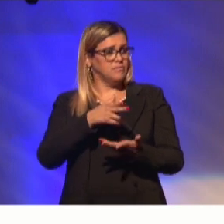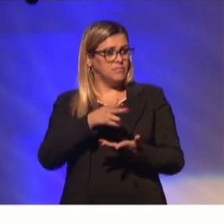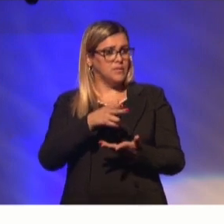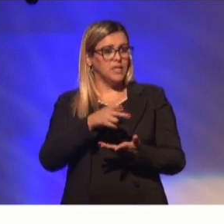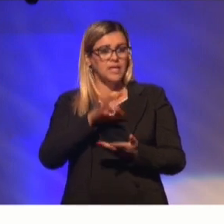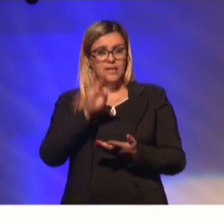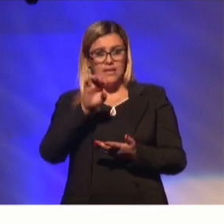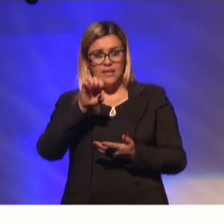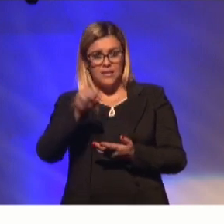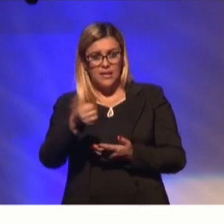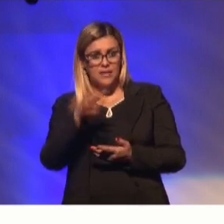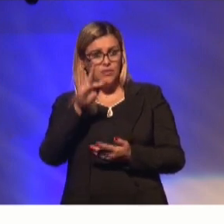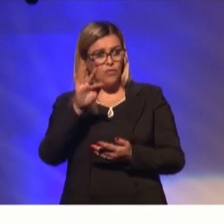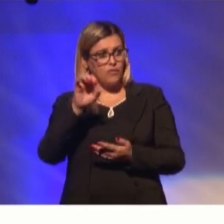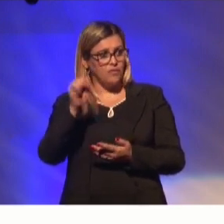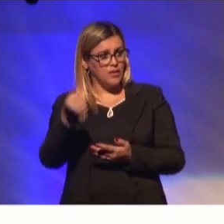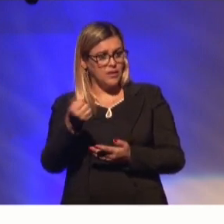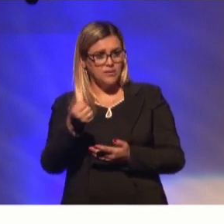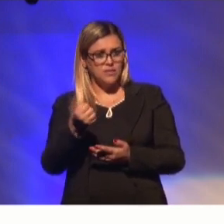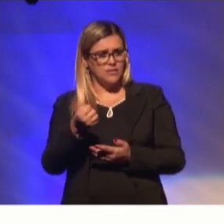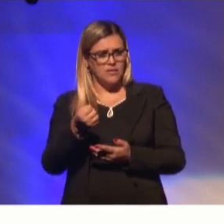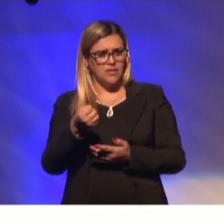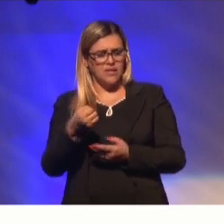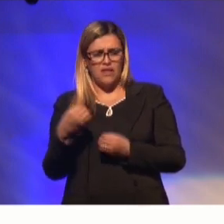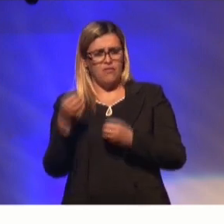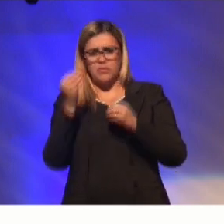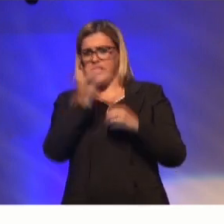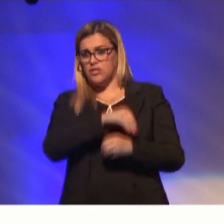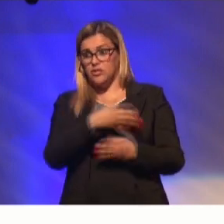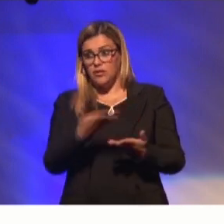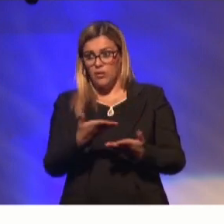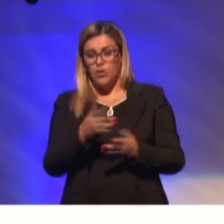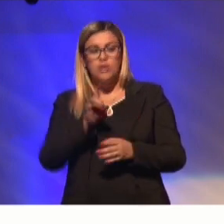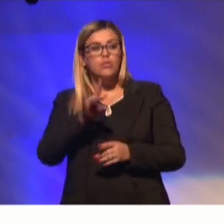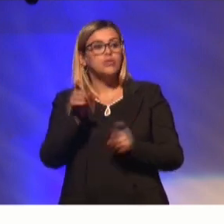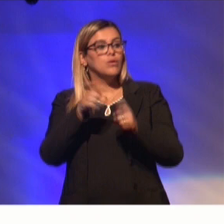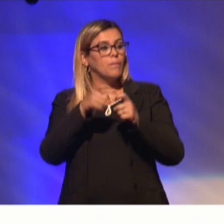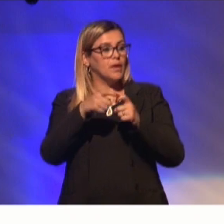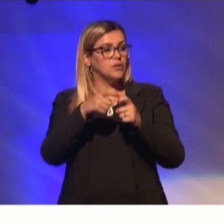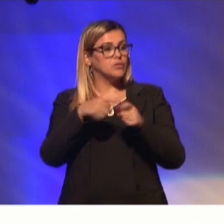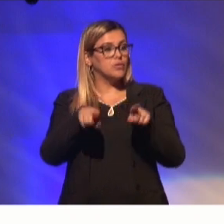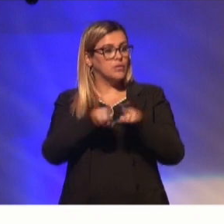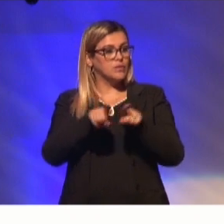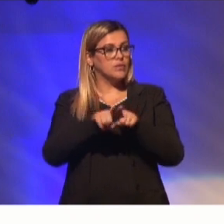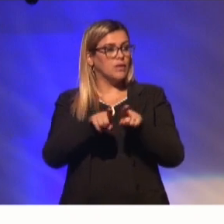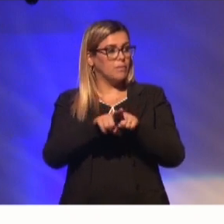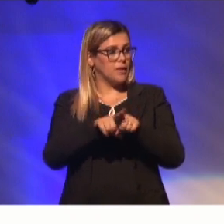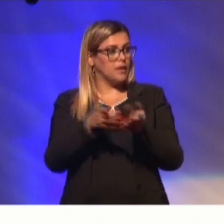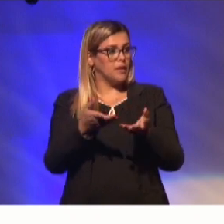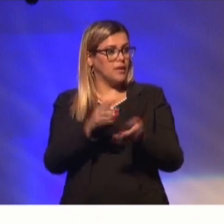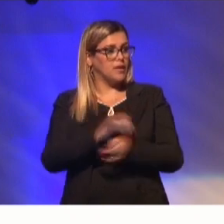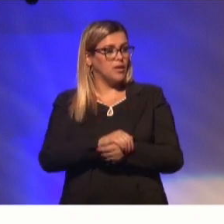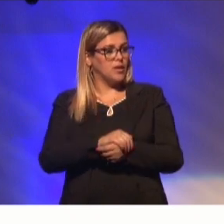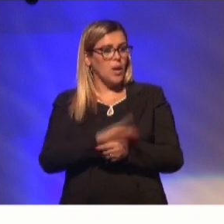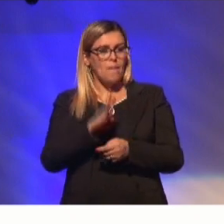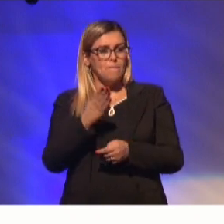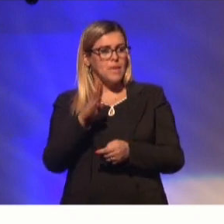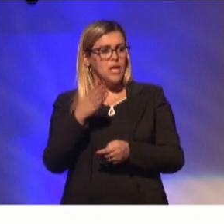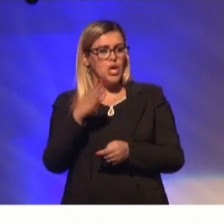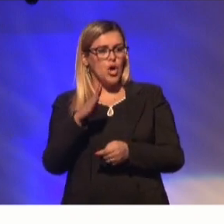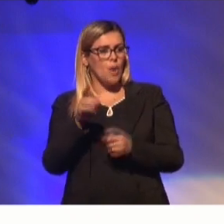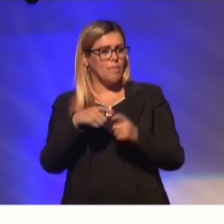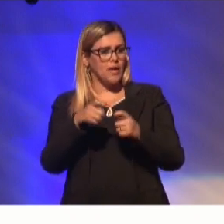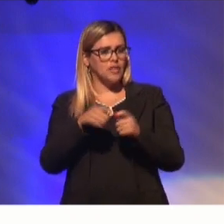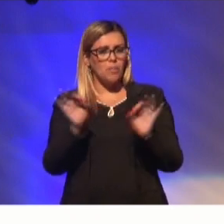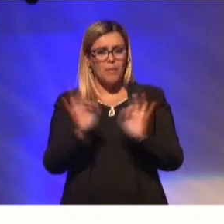o TENS, assim como fez. Não vamos entregar de mão beijada. Não é só para os médicos, não. Mas nem para odontólogo, nem para biomédico, nem